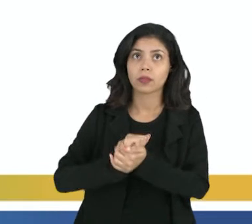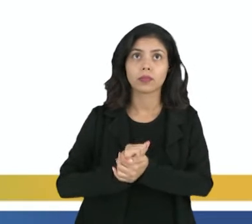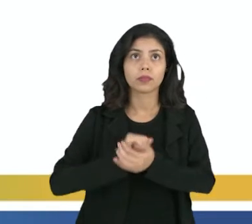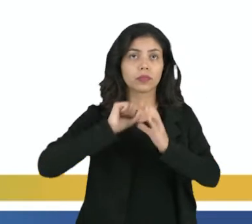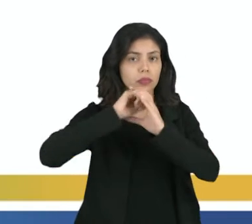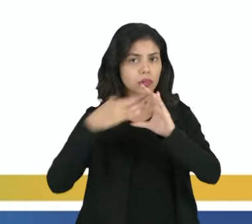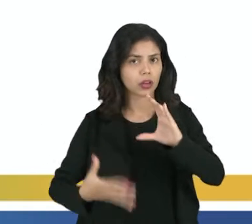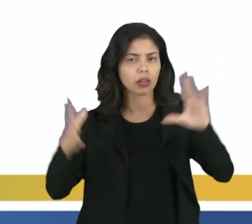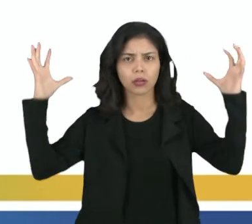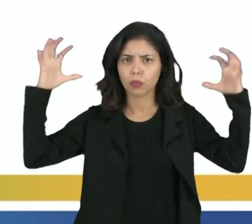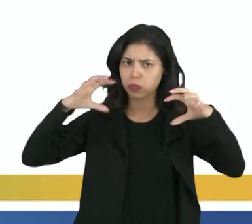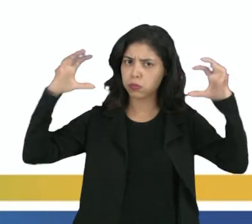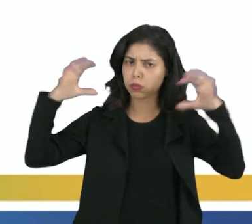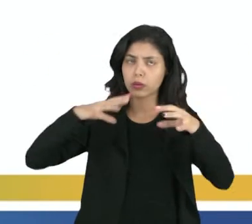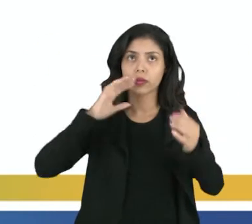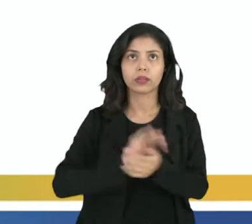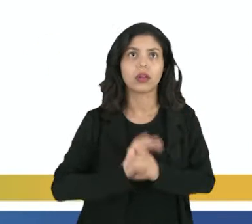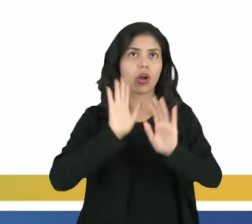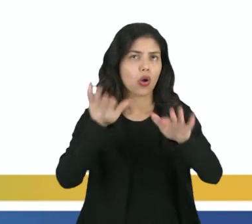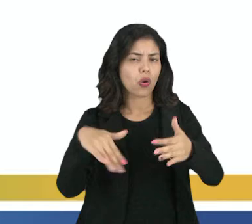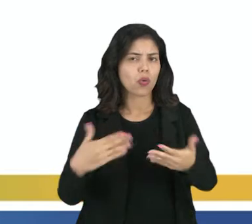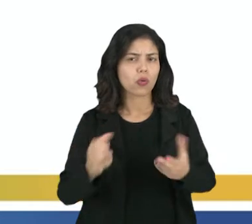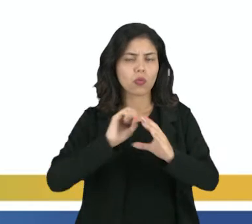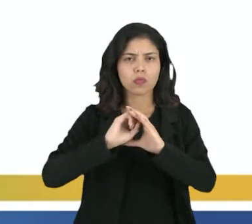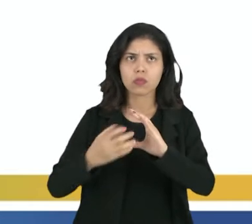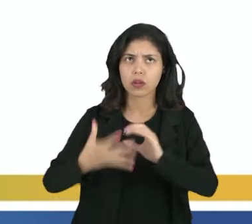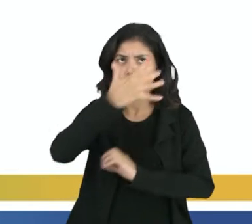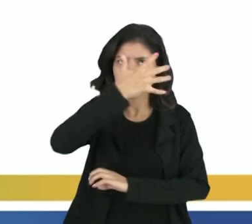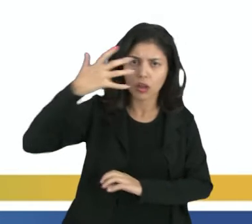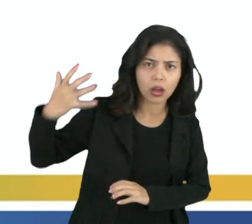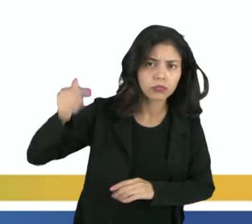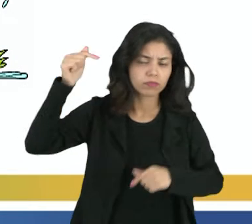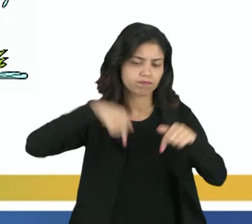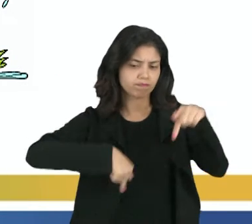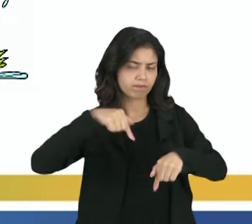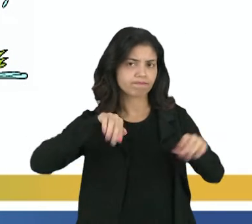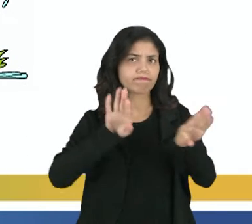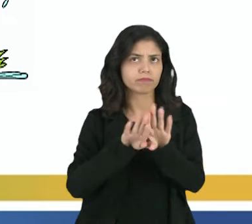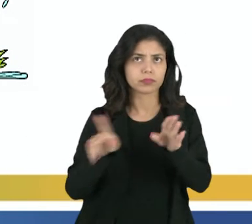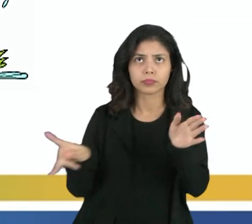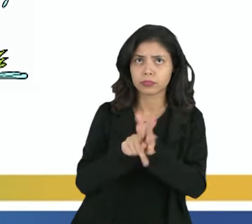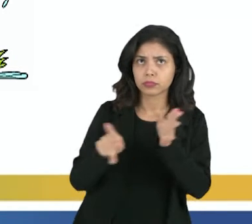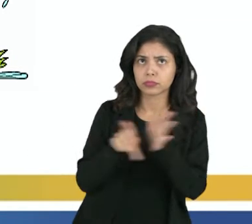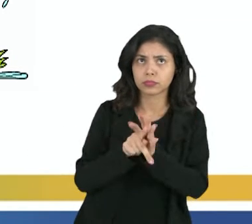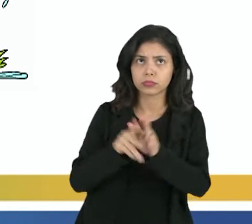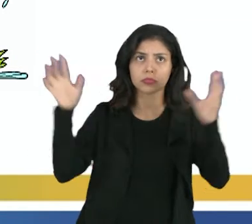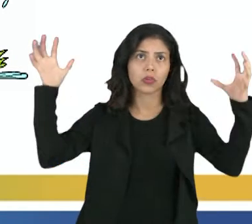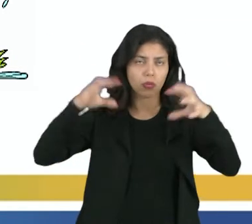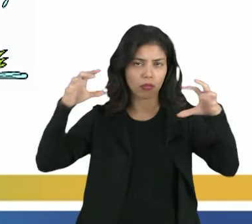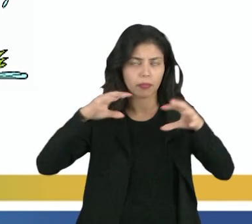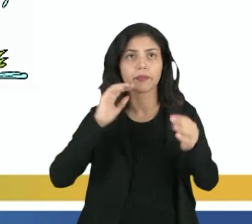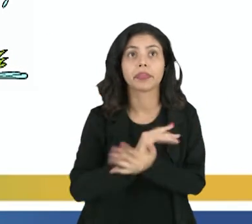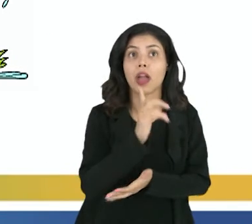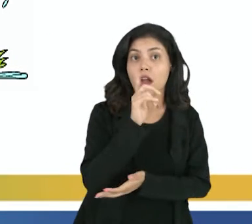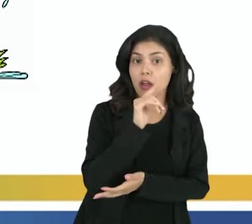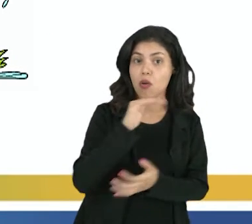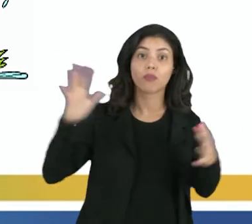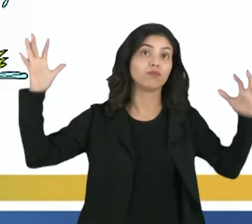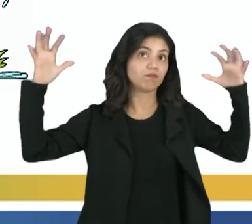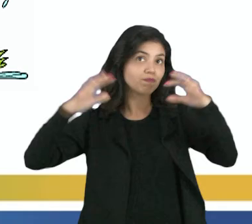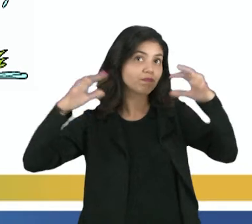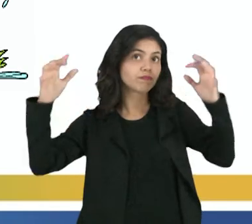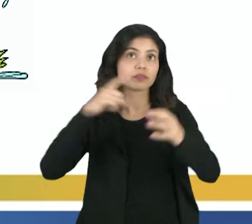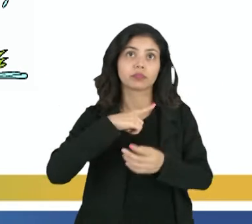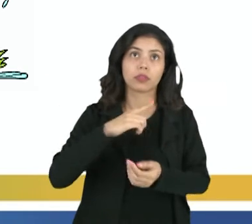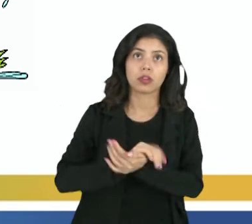caráter da chuva Ok então qual é o caráter químico da chuva normal a chuva a água da